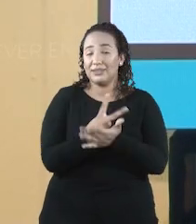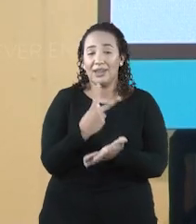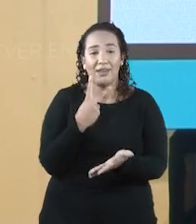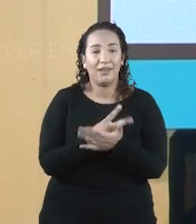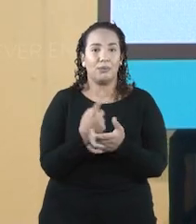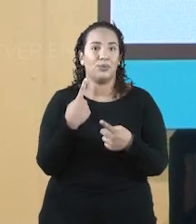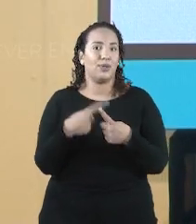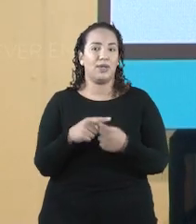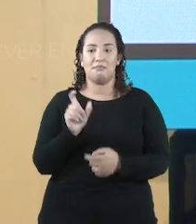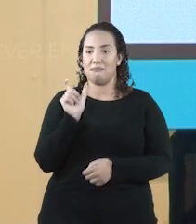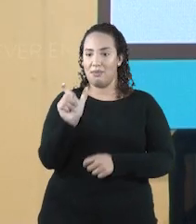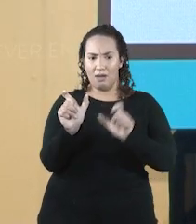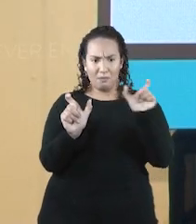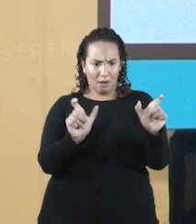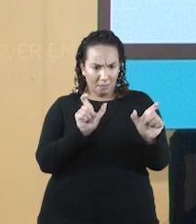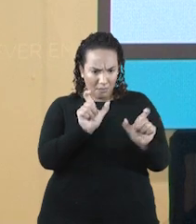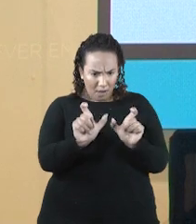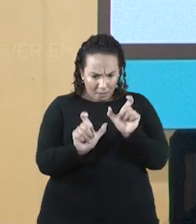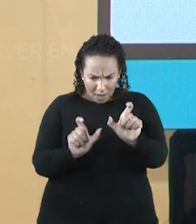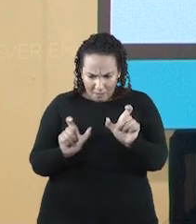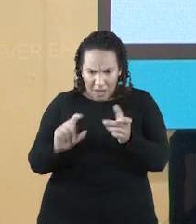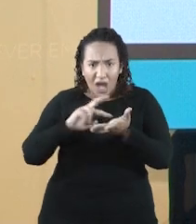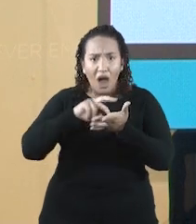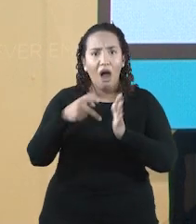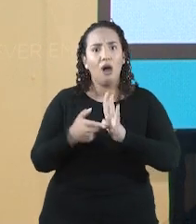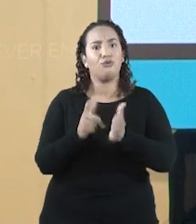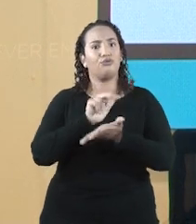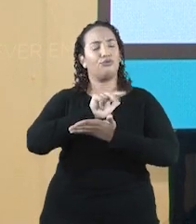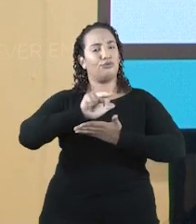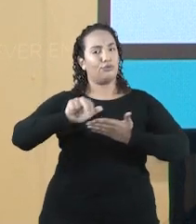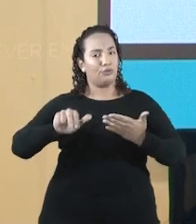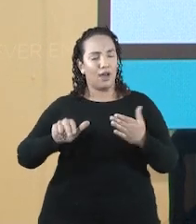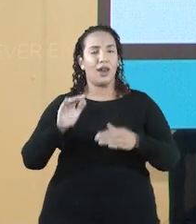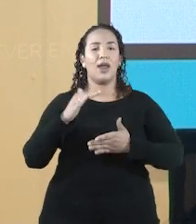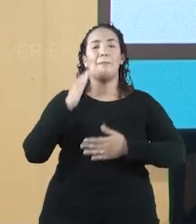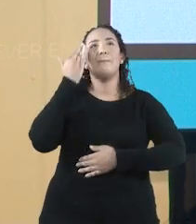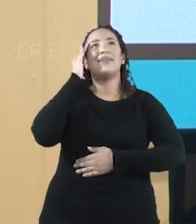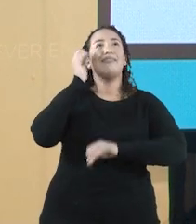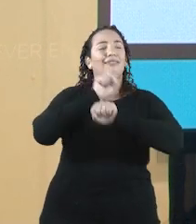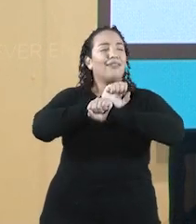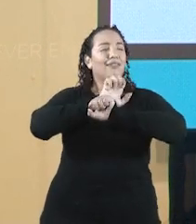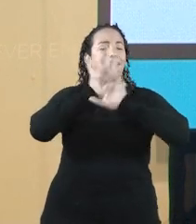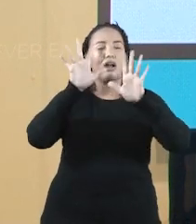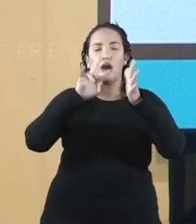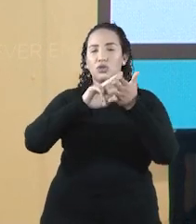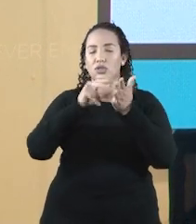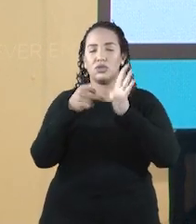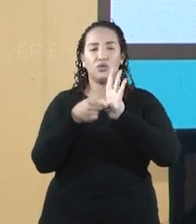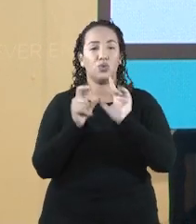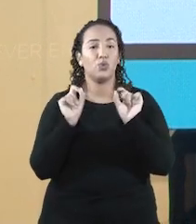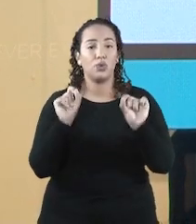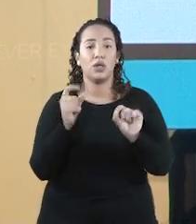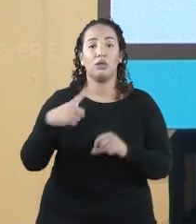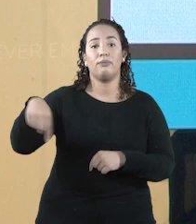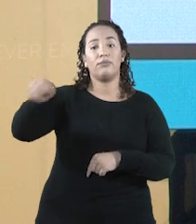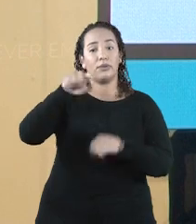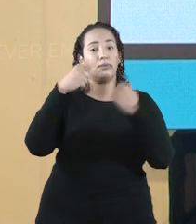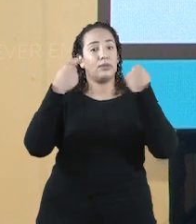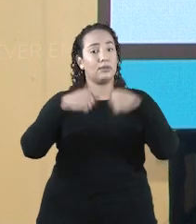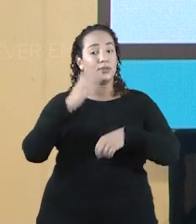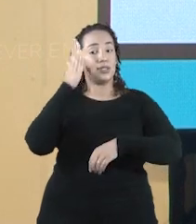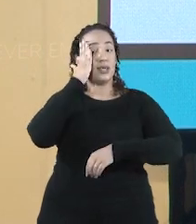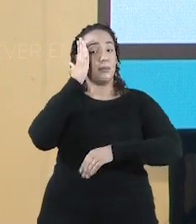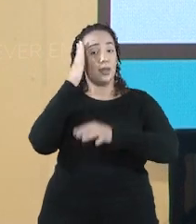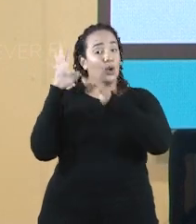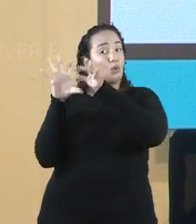pois palavras possuem diversos significados e para entender de fato o que ela quer dizer, temos que analisar todo